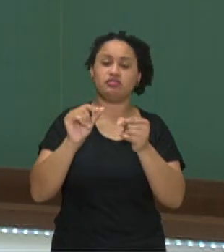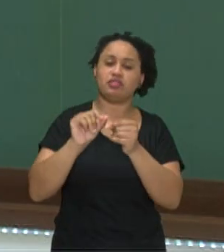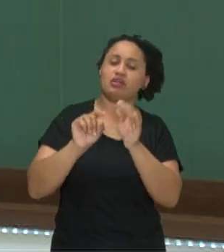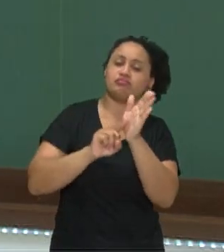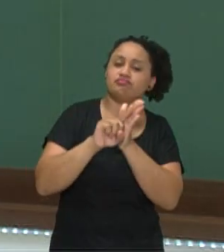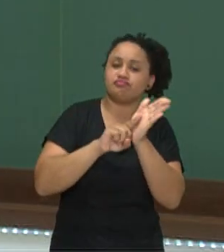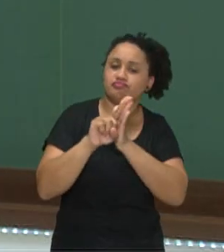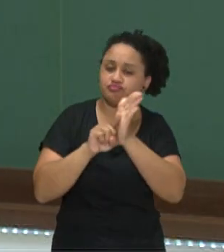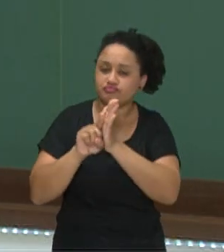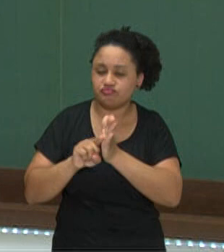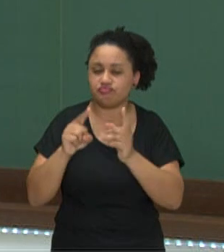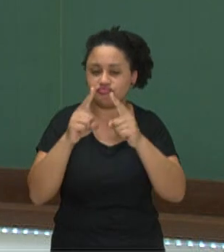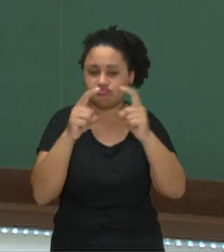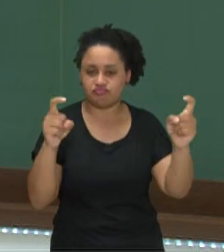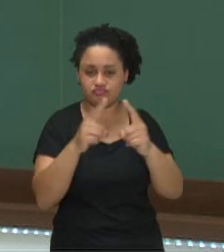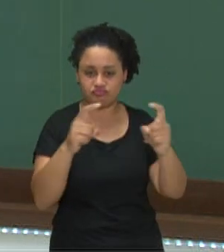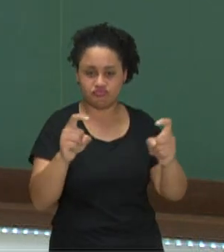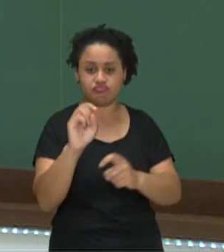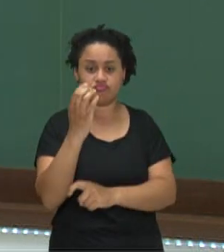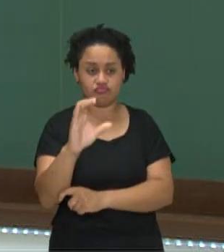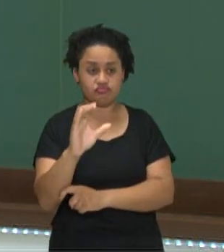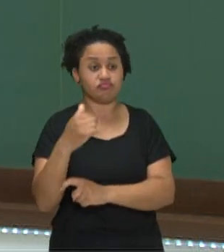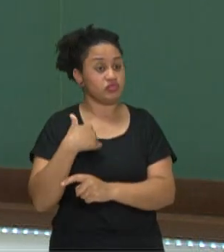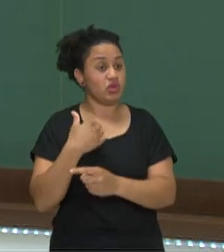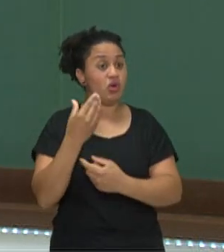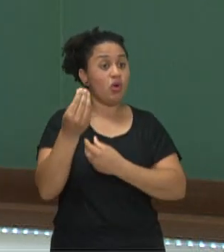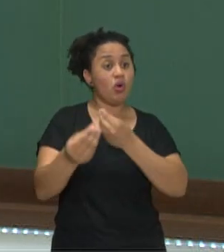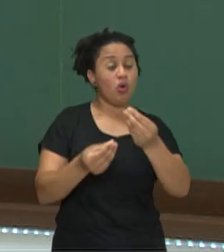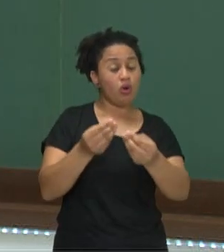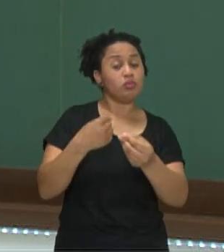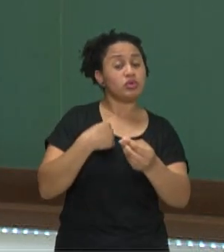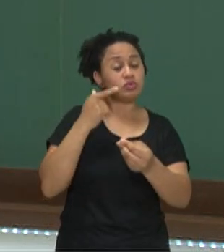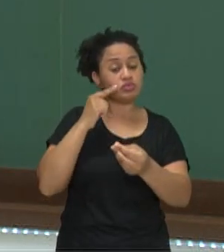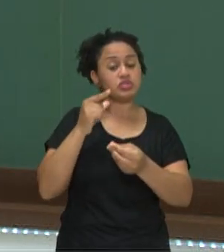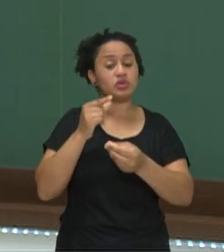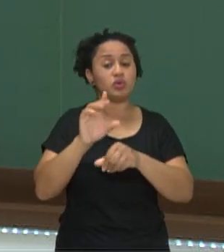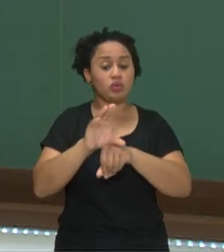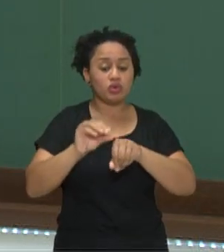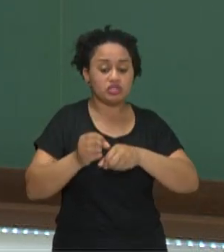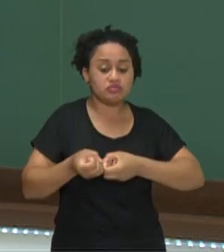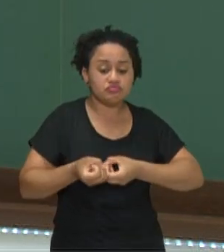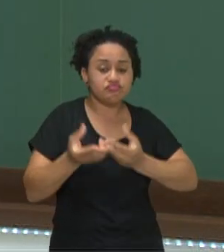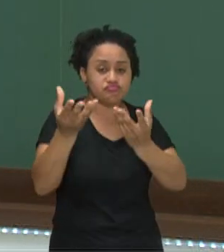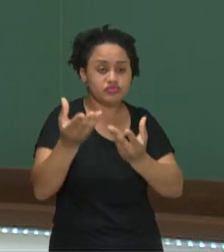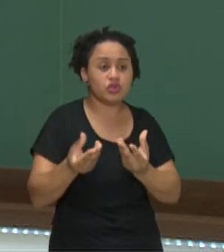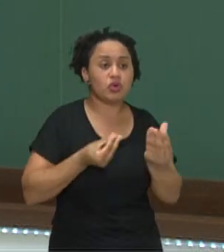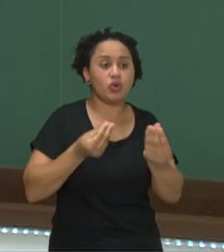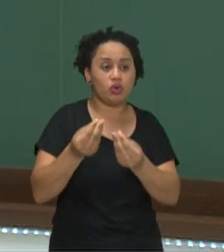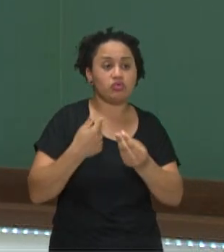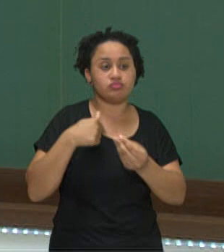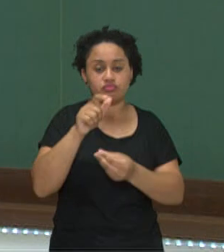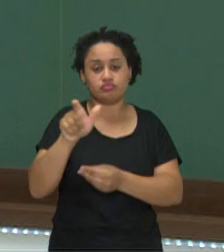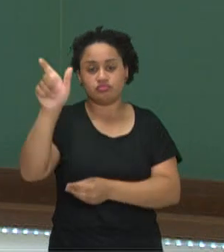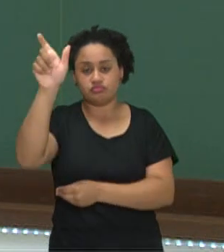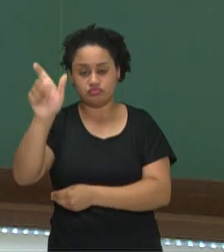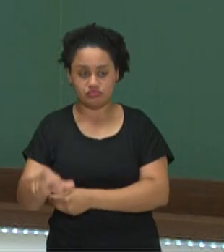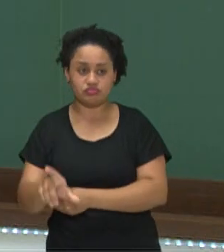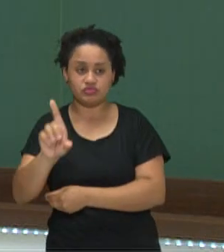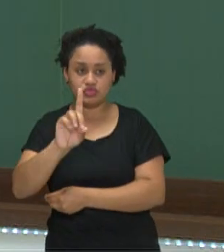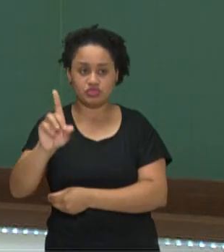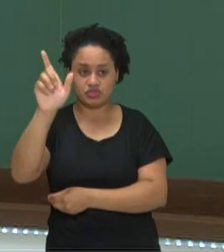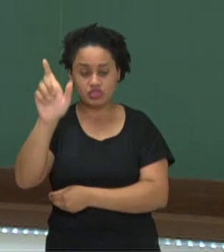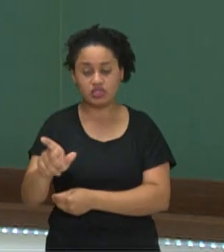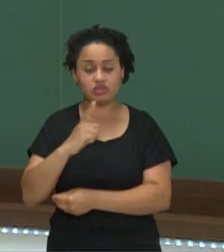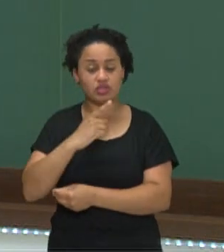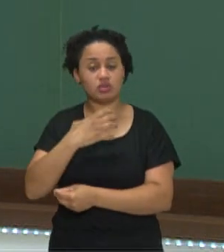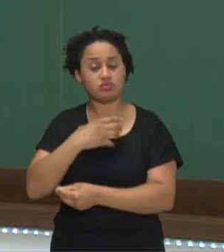estudo científico. Então, aqui, formas de transmissão de conhecimento. Então, desse lado eu tenho as formas, do lado direito eu tenho as formas